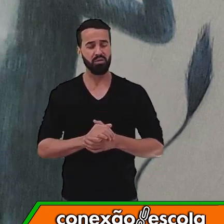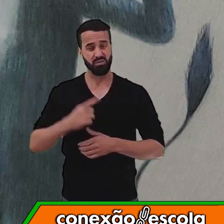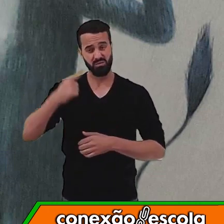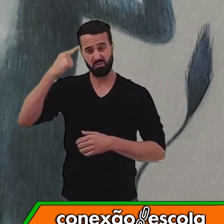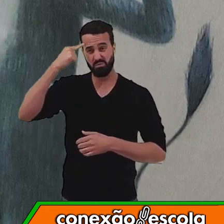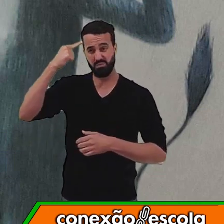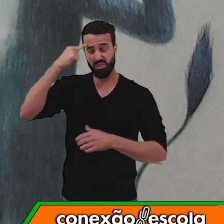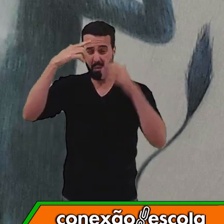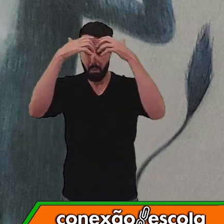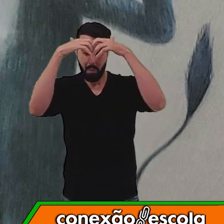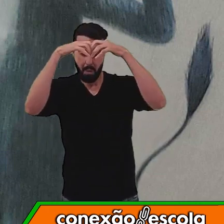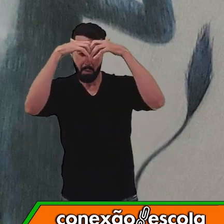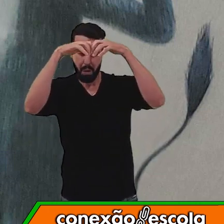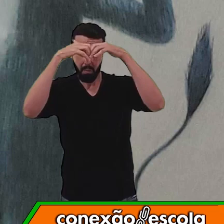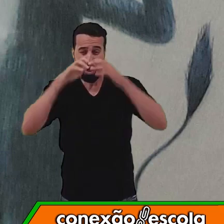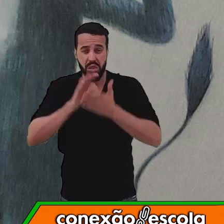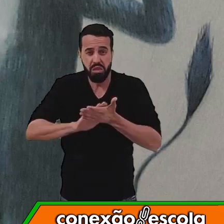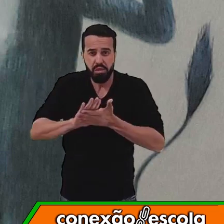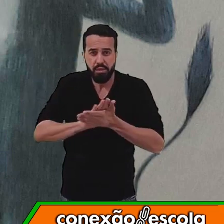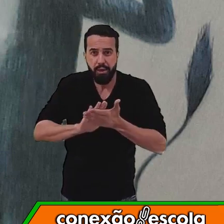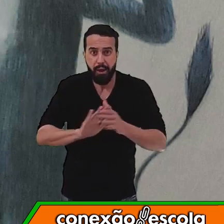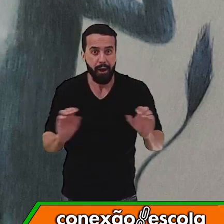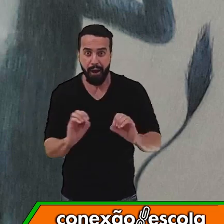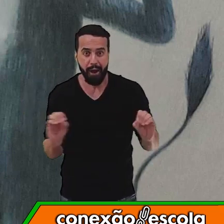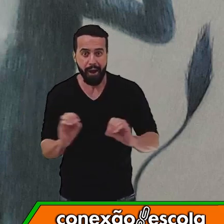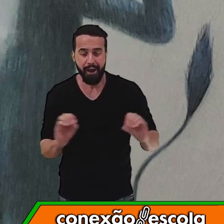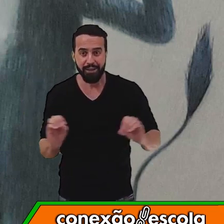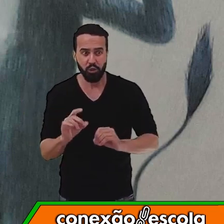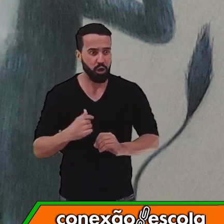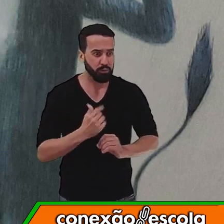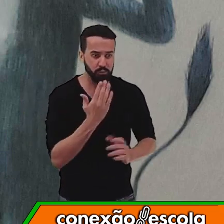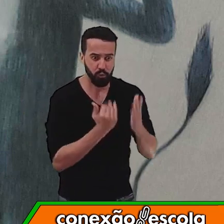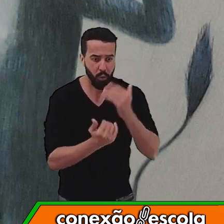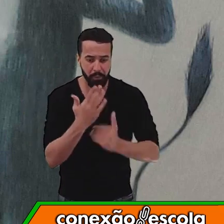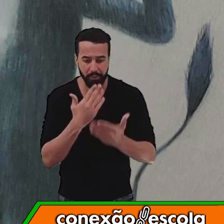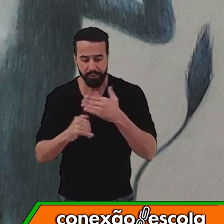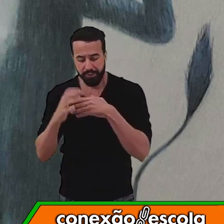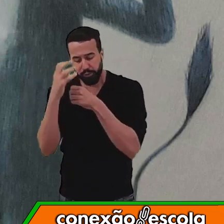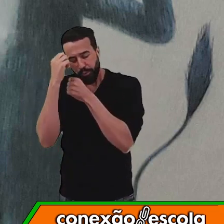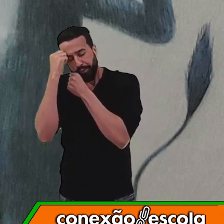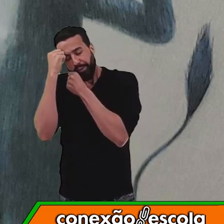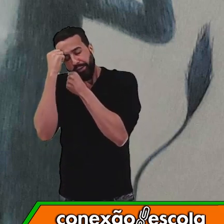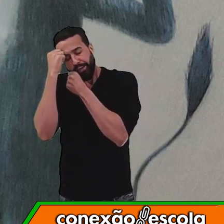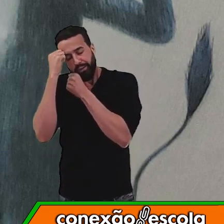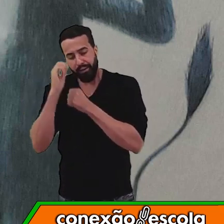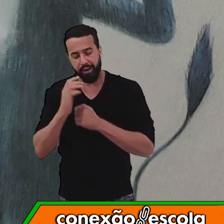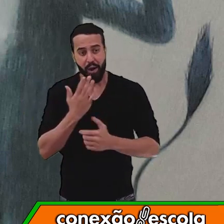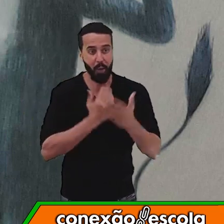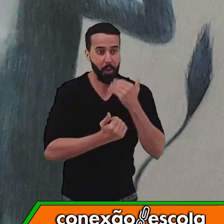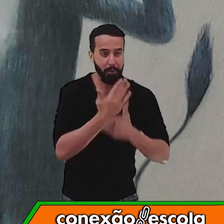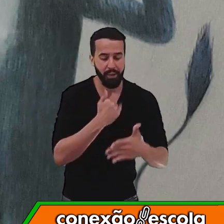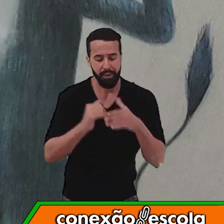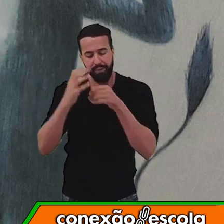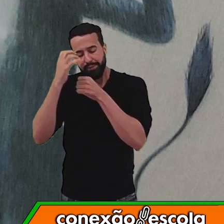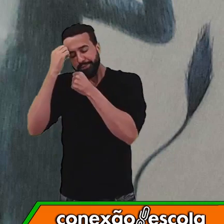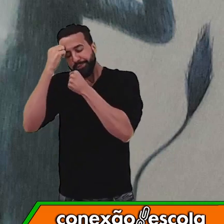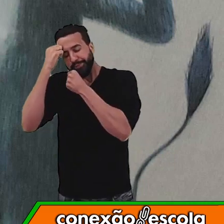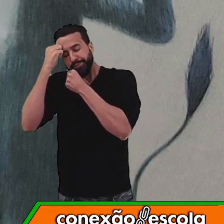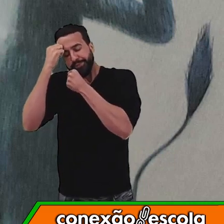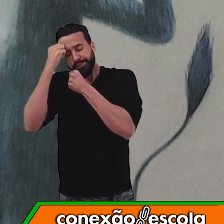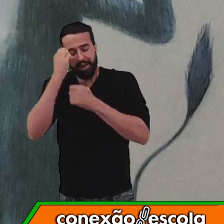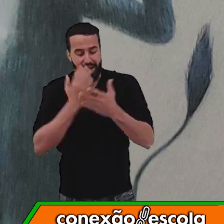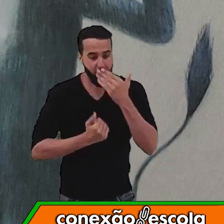pensar muito, somente comer e dormir, comer e